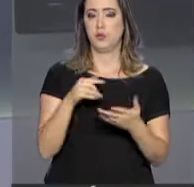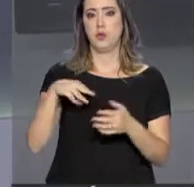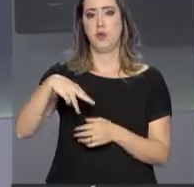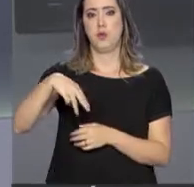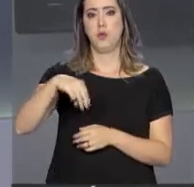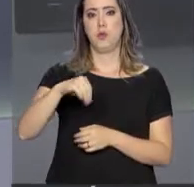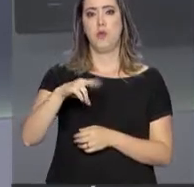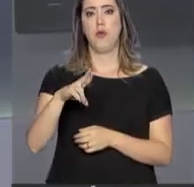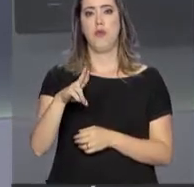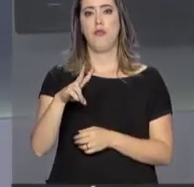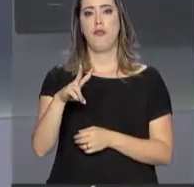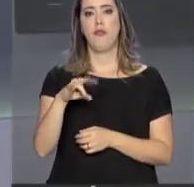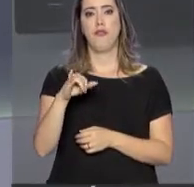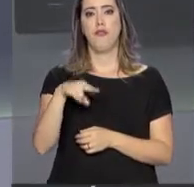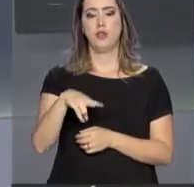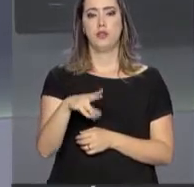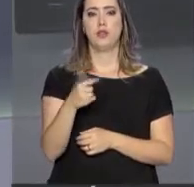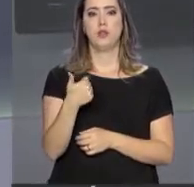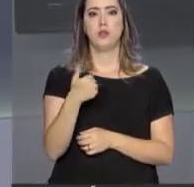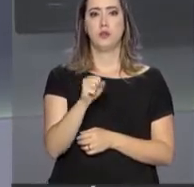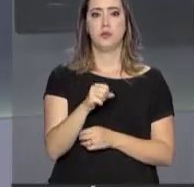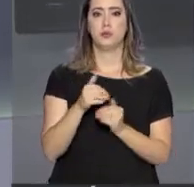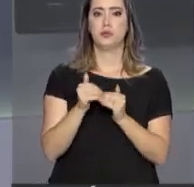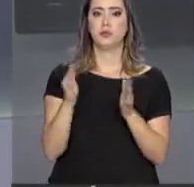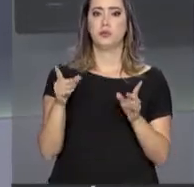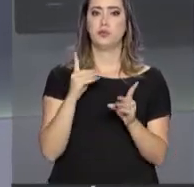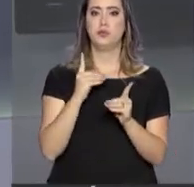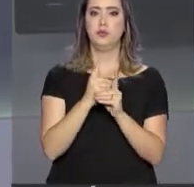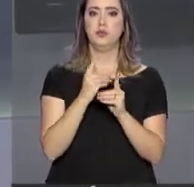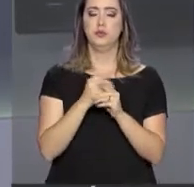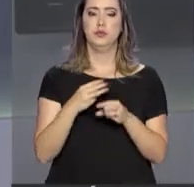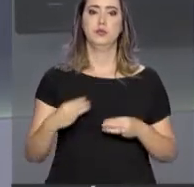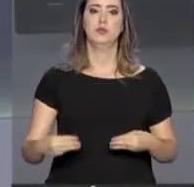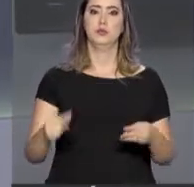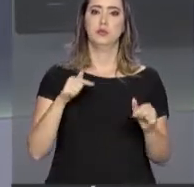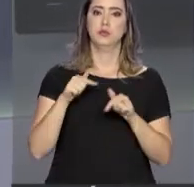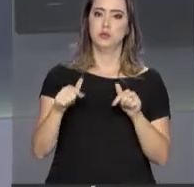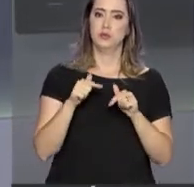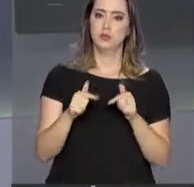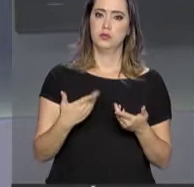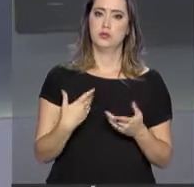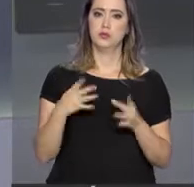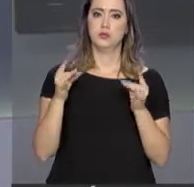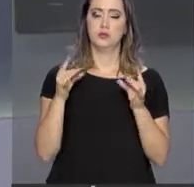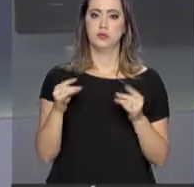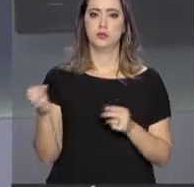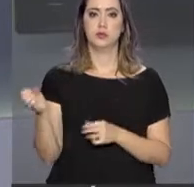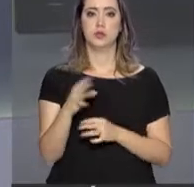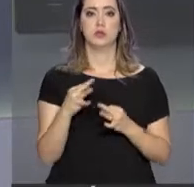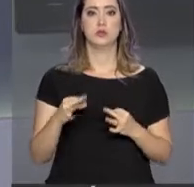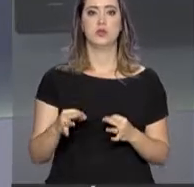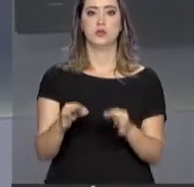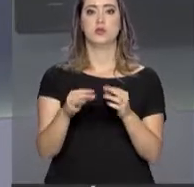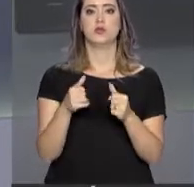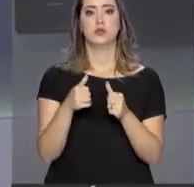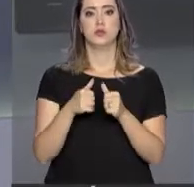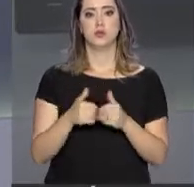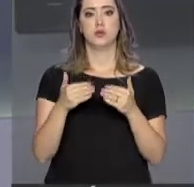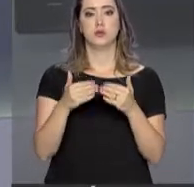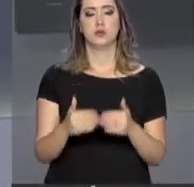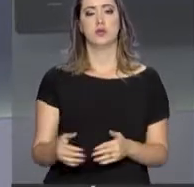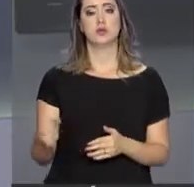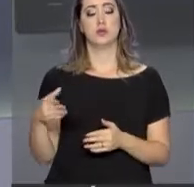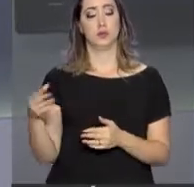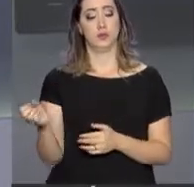move em 2018 na abertura do encontro o ministro do trabalho elton eo bura destacou as inovações tecnológicas que estão